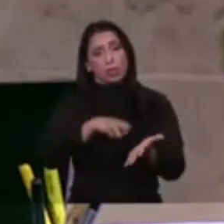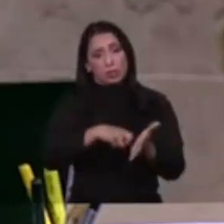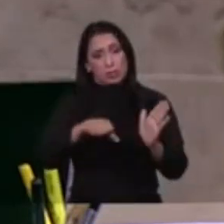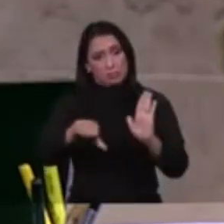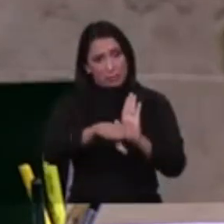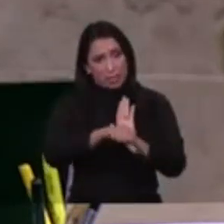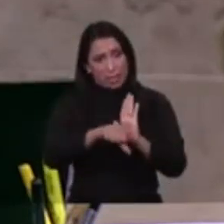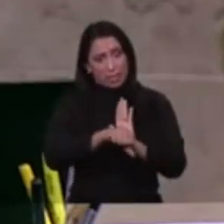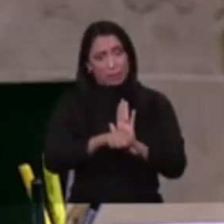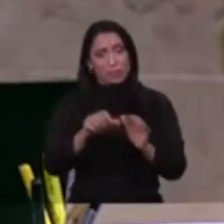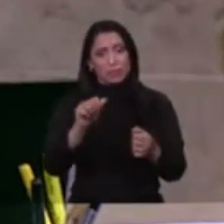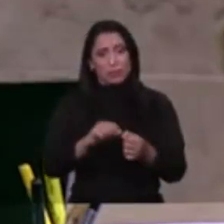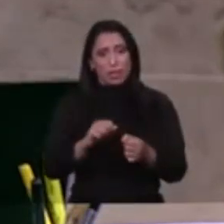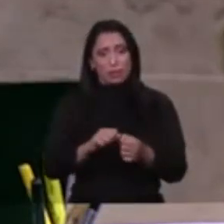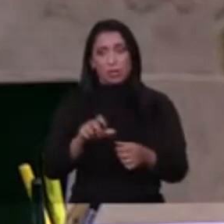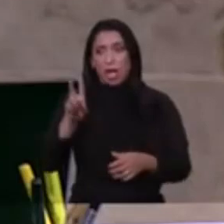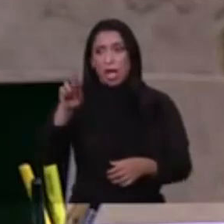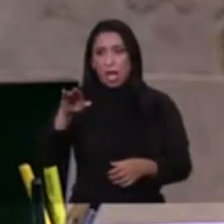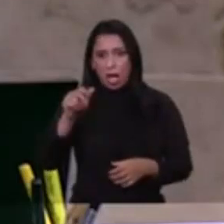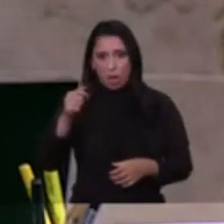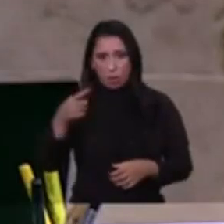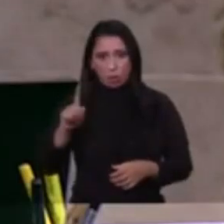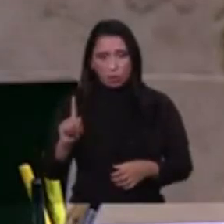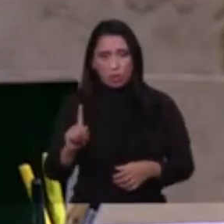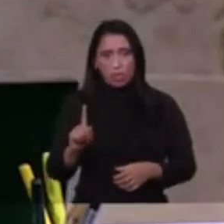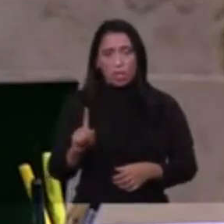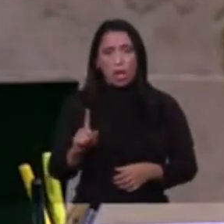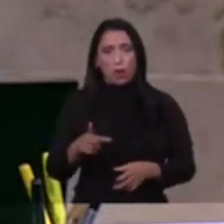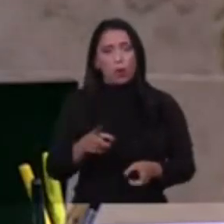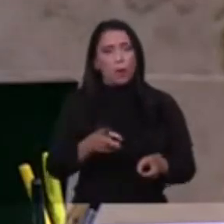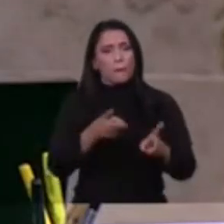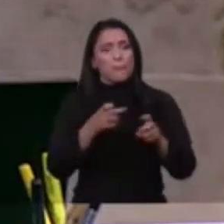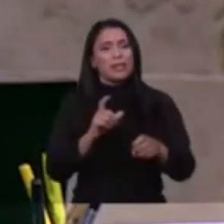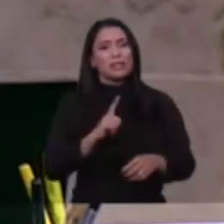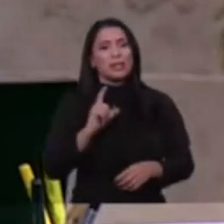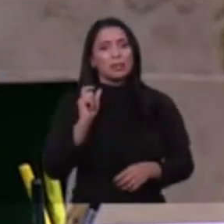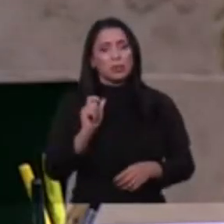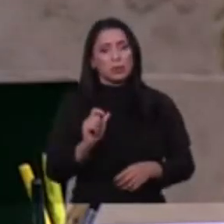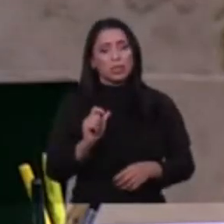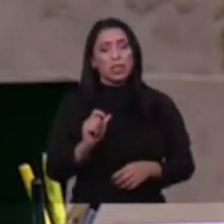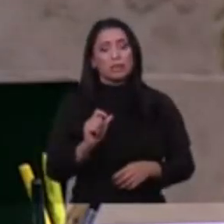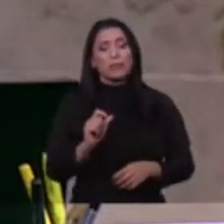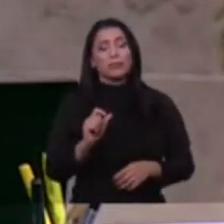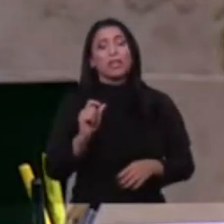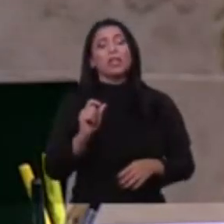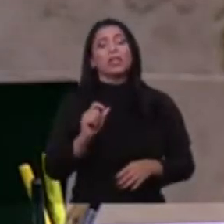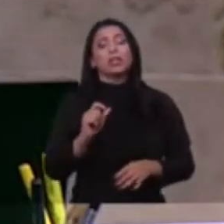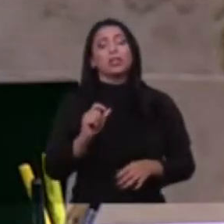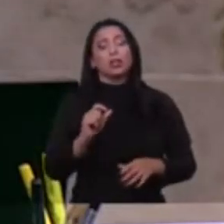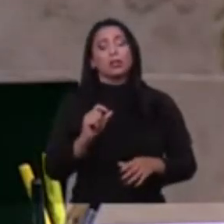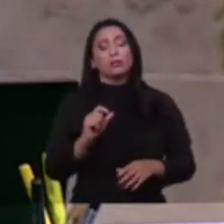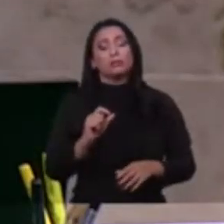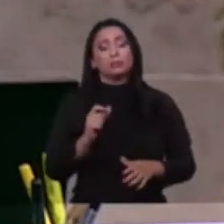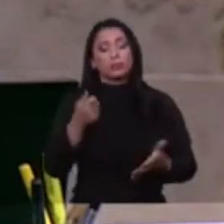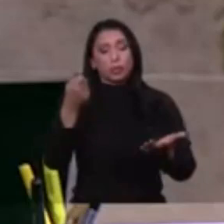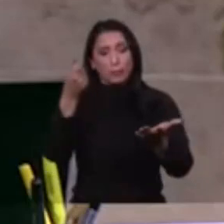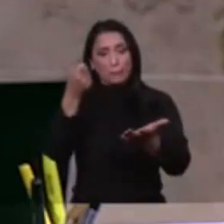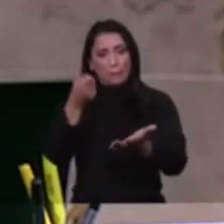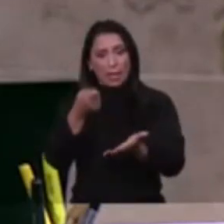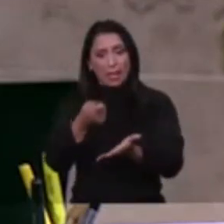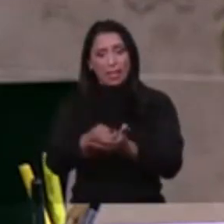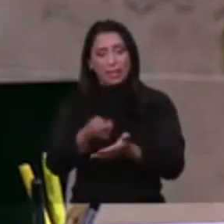Na percepção da União, o montante pleiteado é capaz de exercer as funções inerentes à indenização pelo